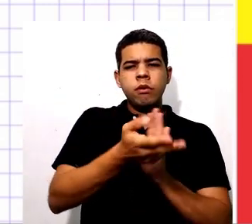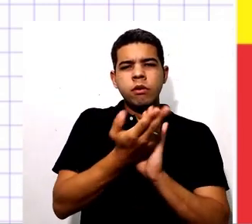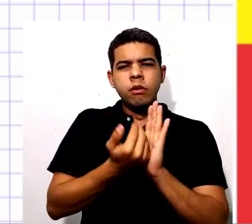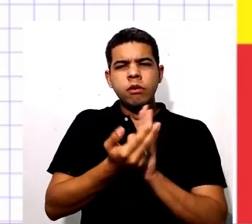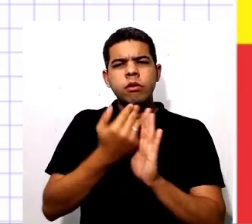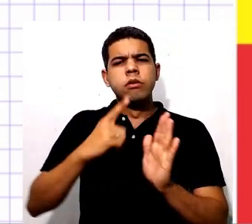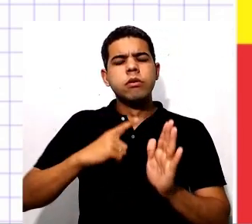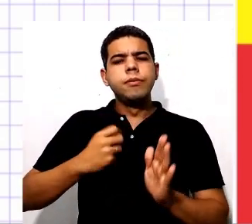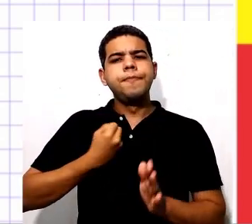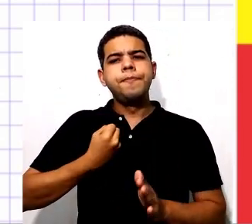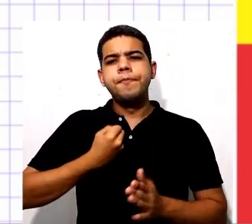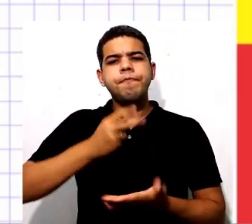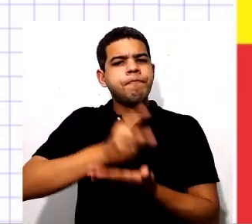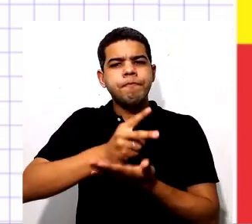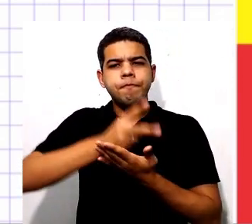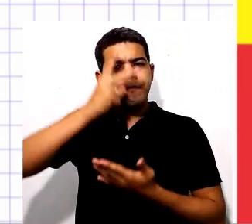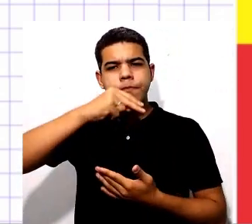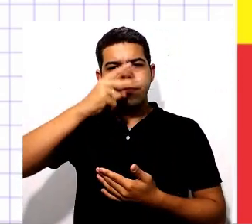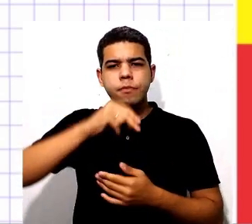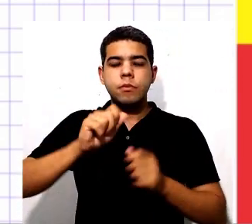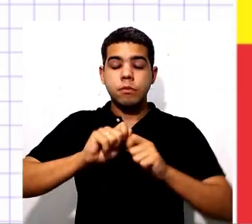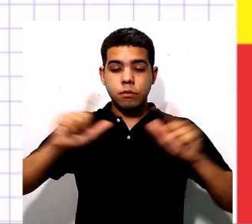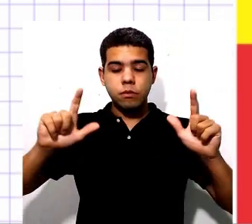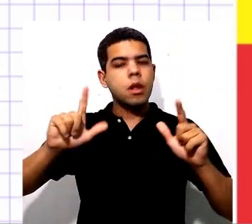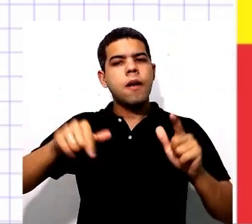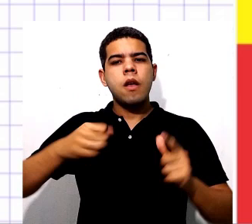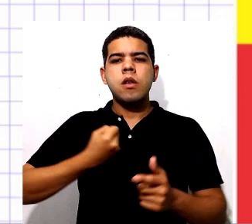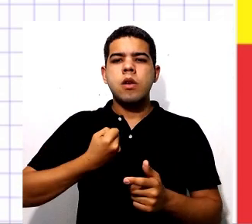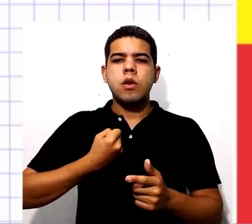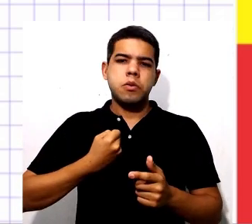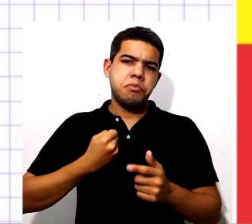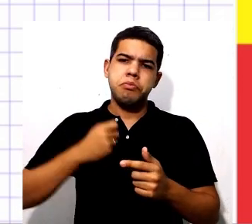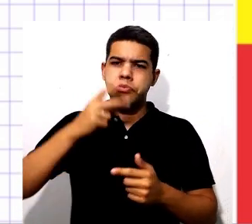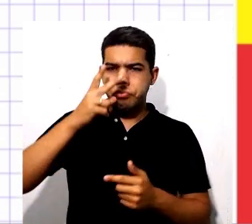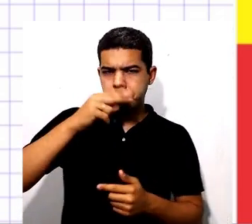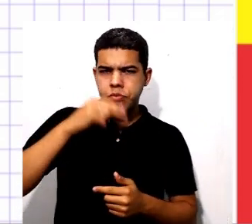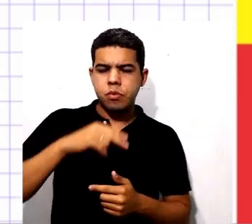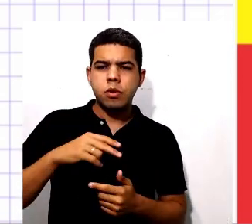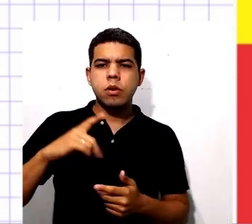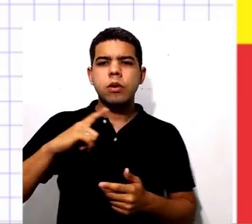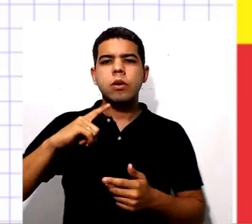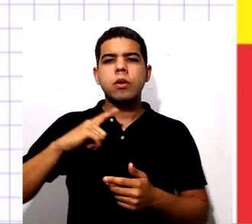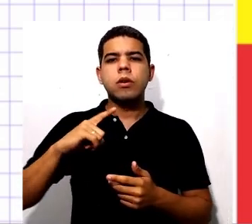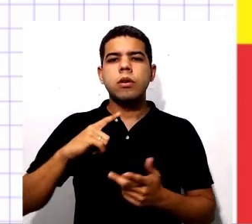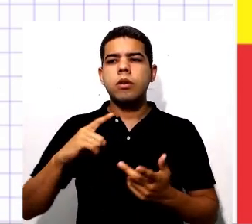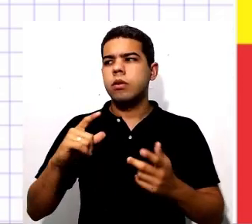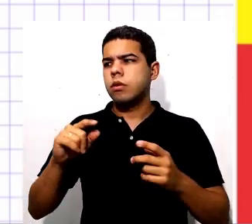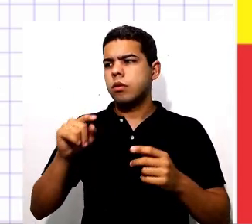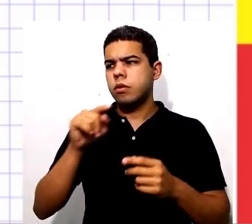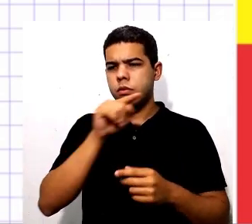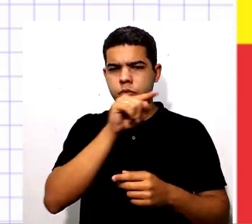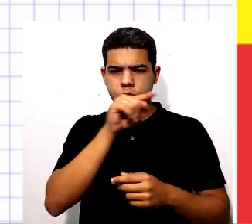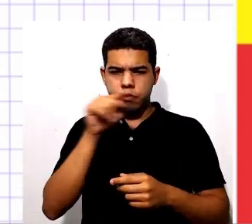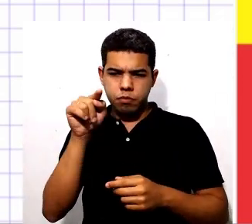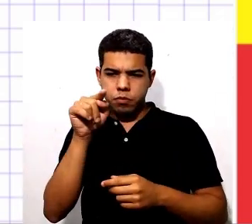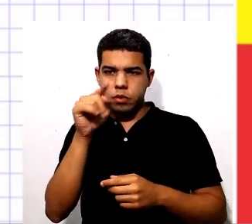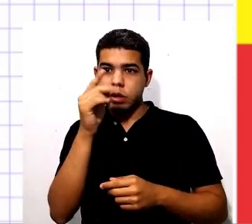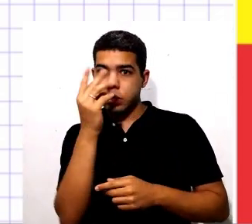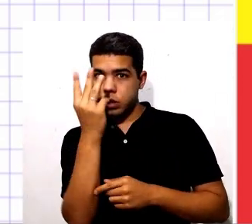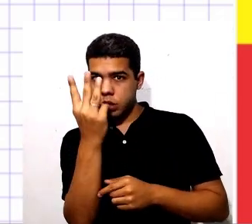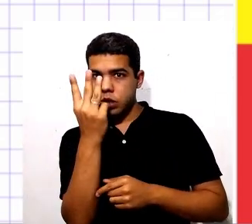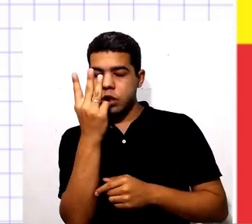né, quadradinhos. Nesse caso, são 3 quadradinhos. Aqui são 2 e aqui são 4. Se eu quero triplicar,